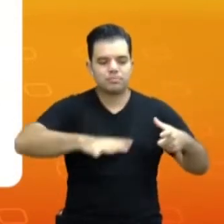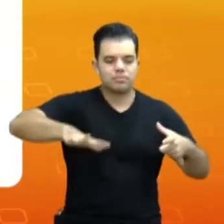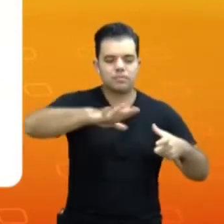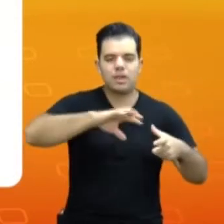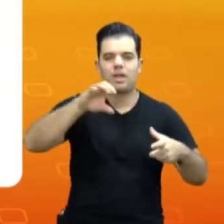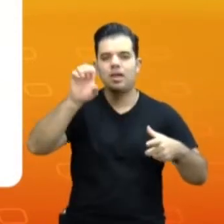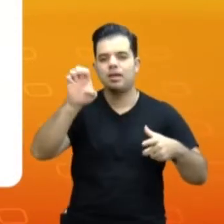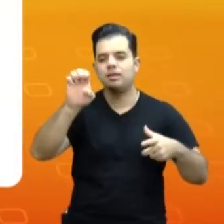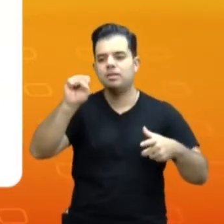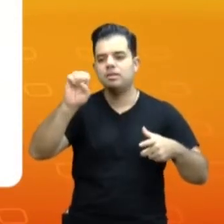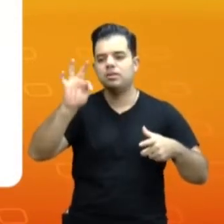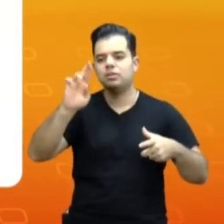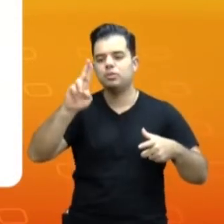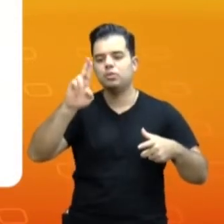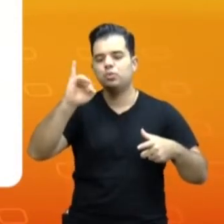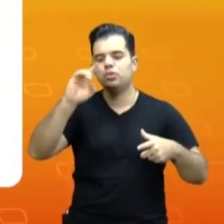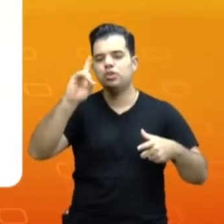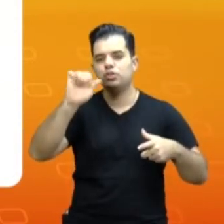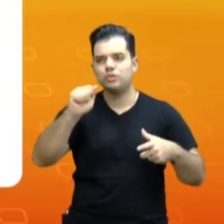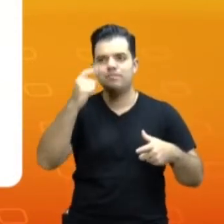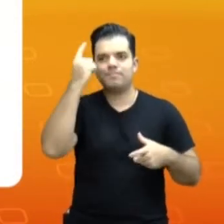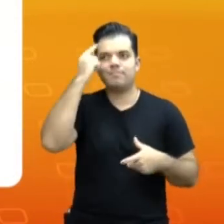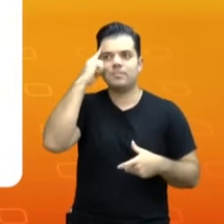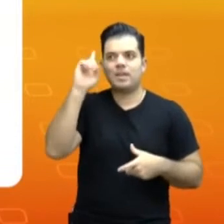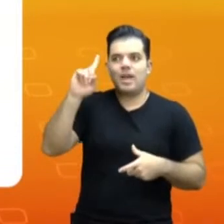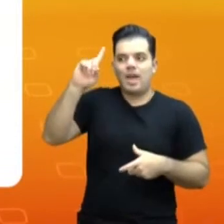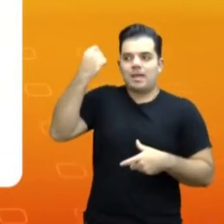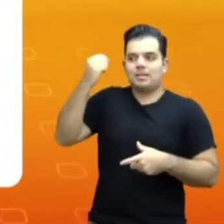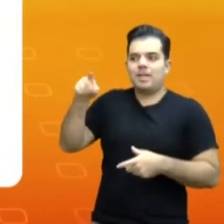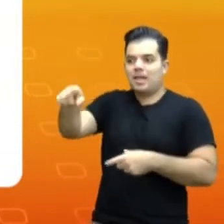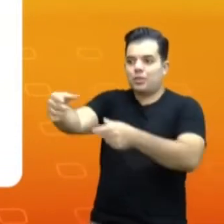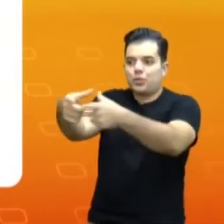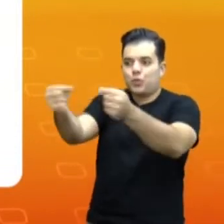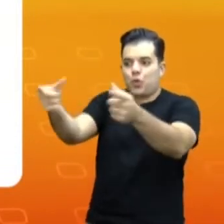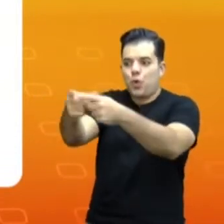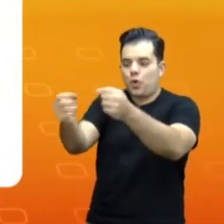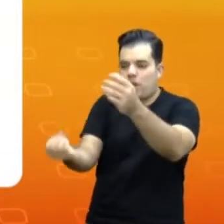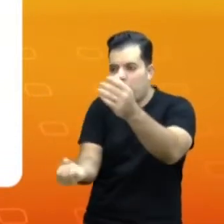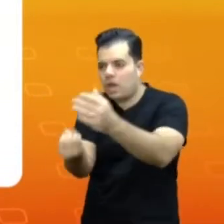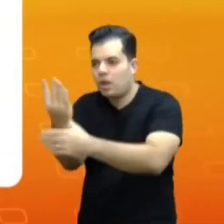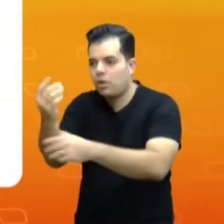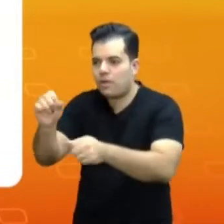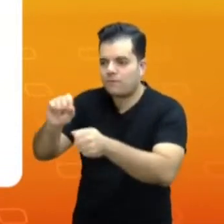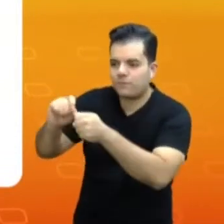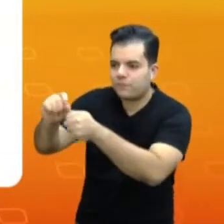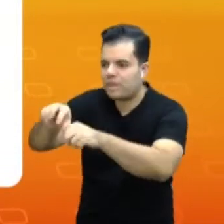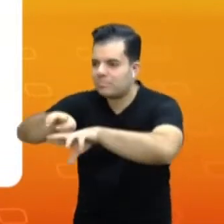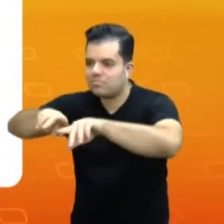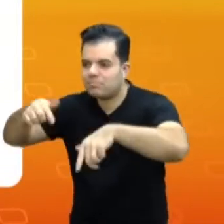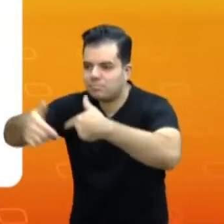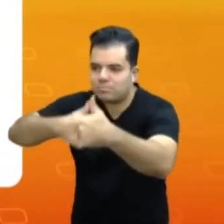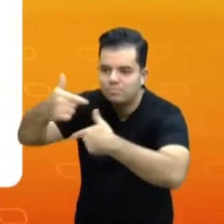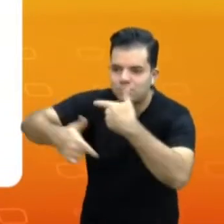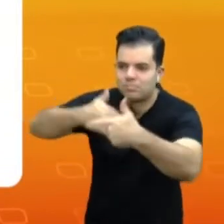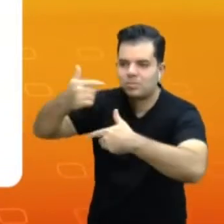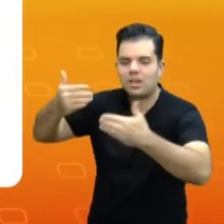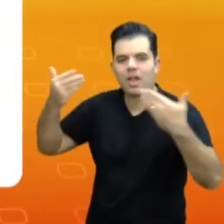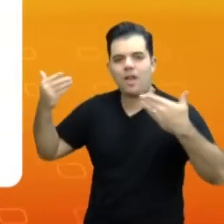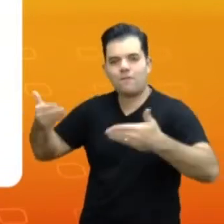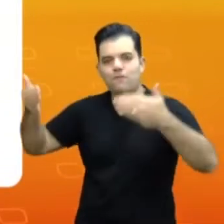assistindo pensava que aquele estúdio tinha sido montado em Tóquio, né? Porque a gente tinha a Bahia ao fundo e